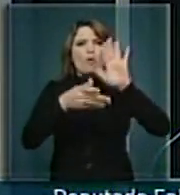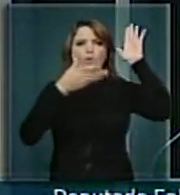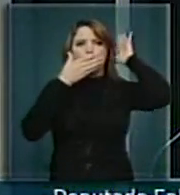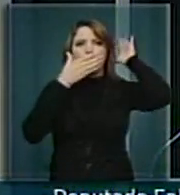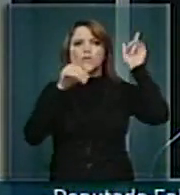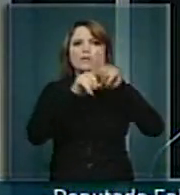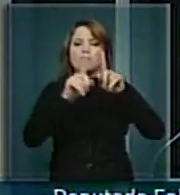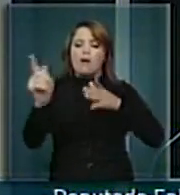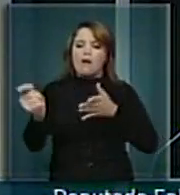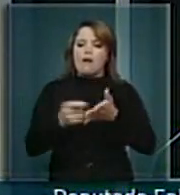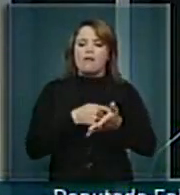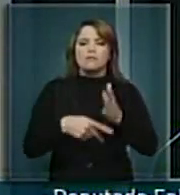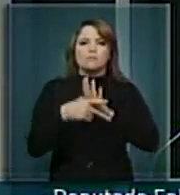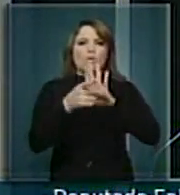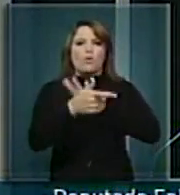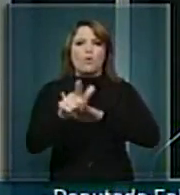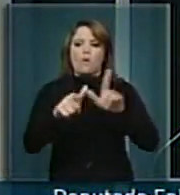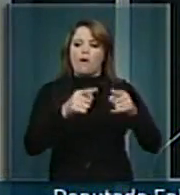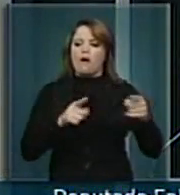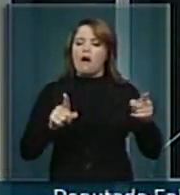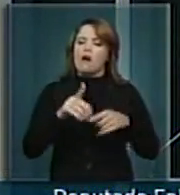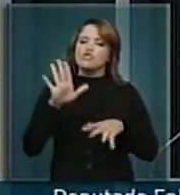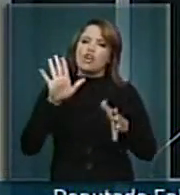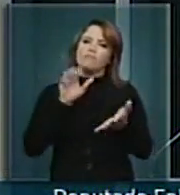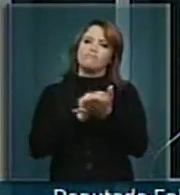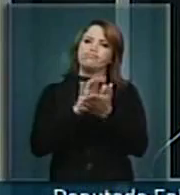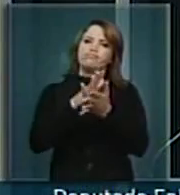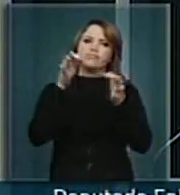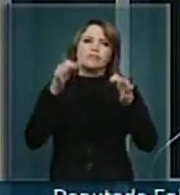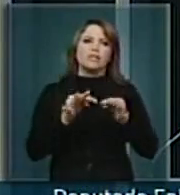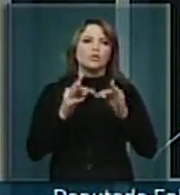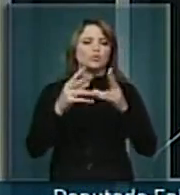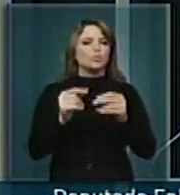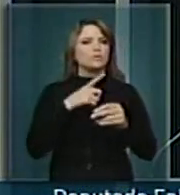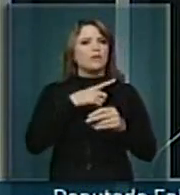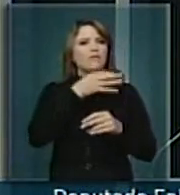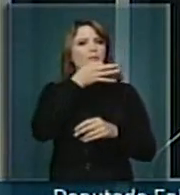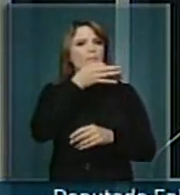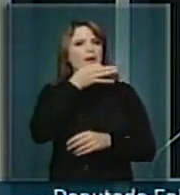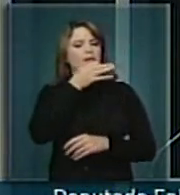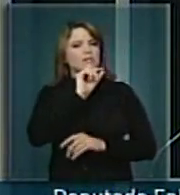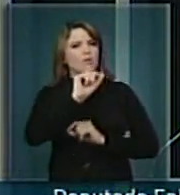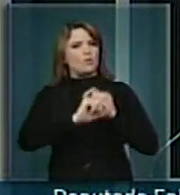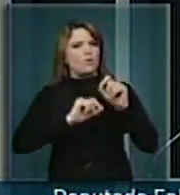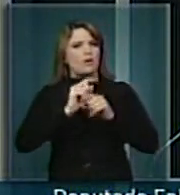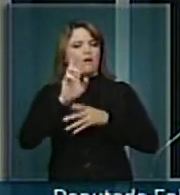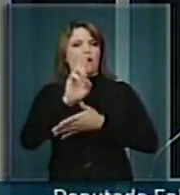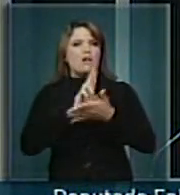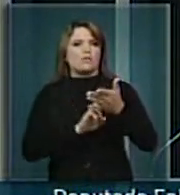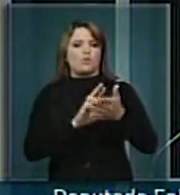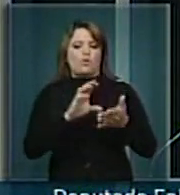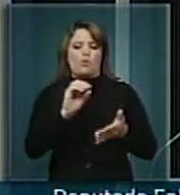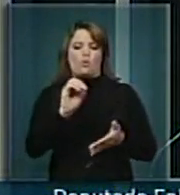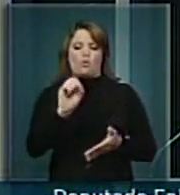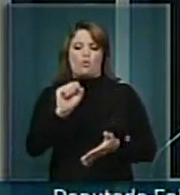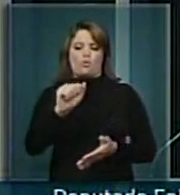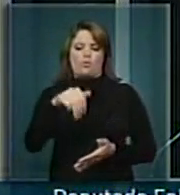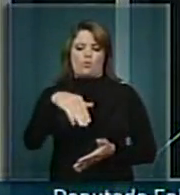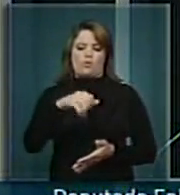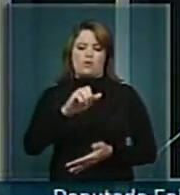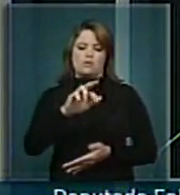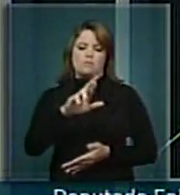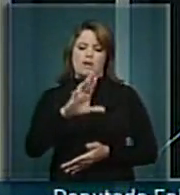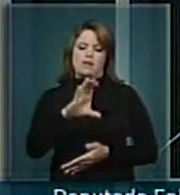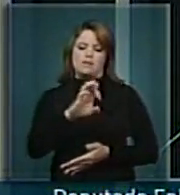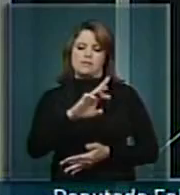como para ratificar as demarcações já homologadas, teve parecer favorável do relator Osmar Serraglio, PMDB